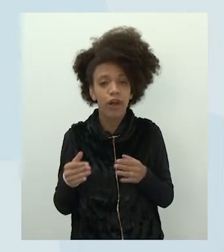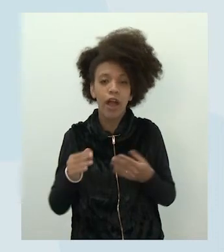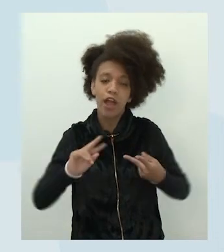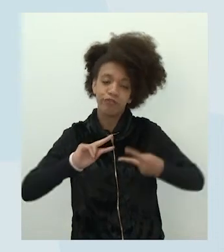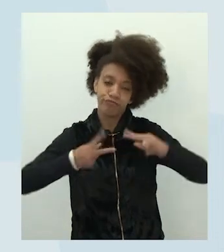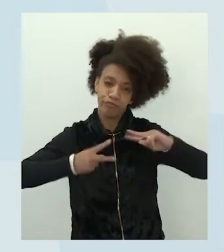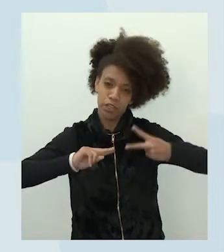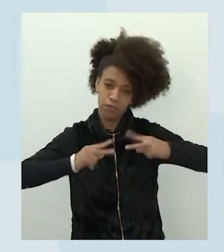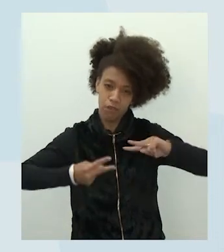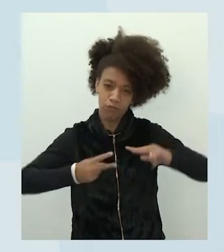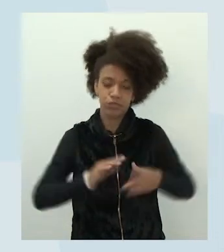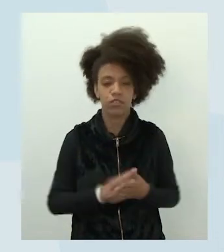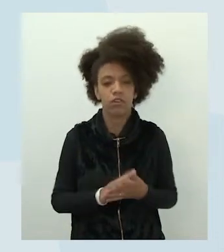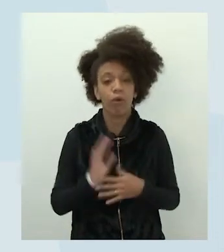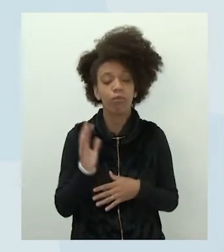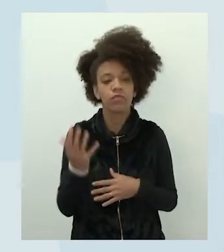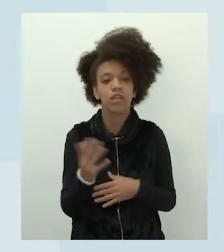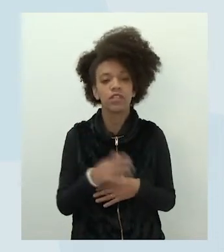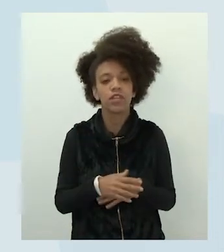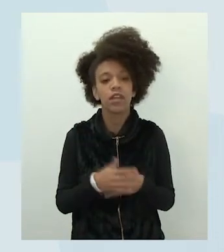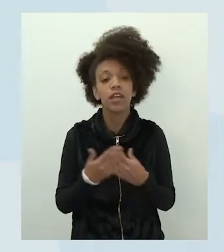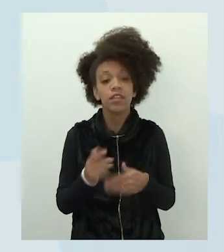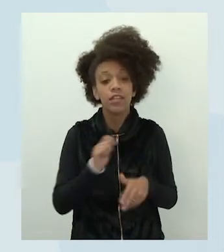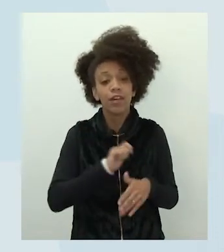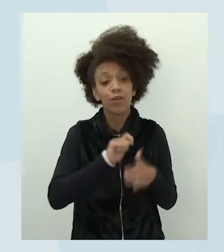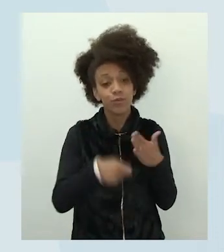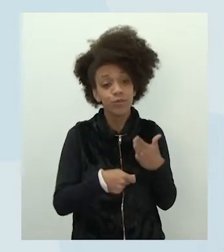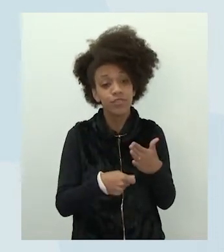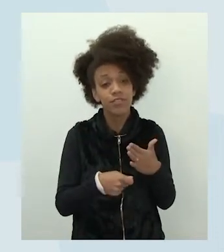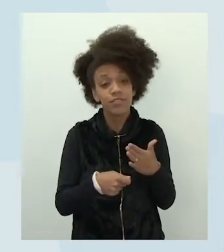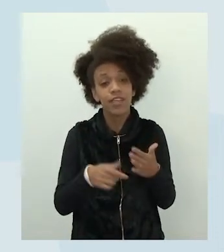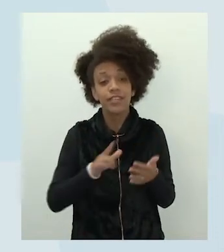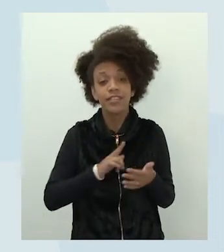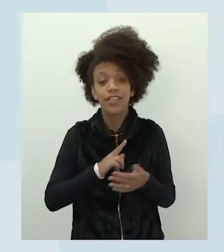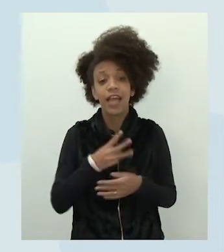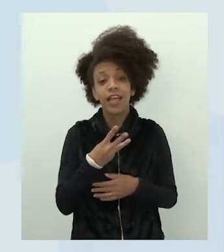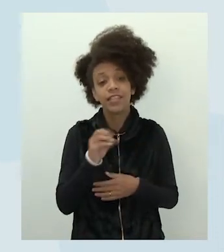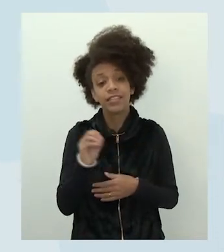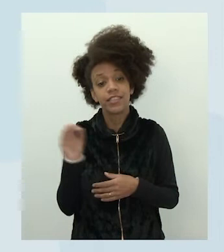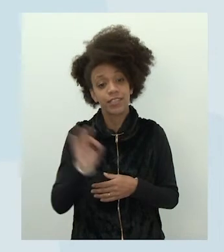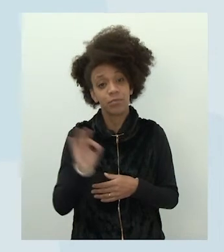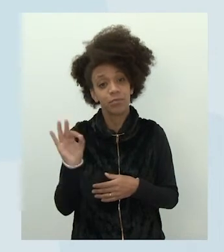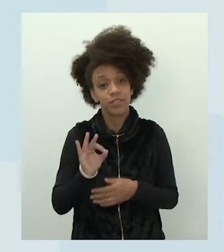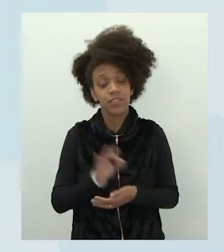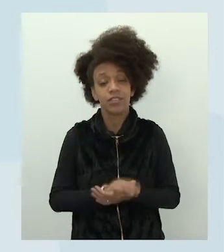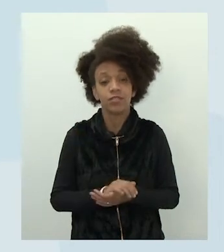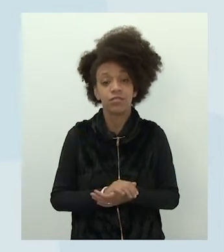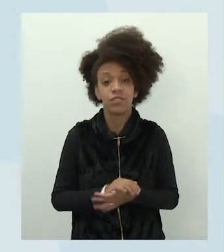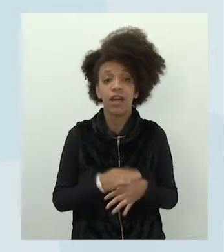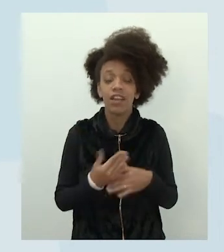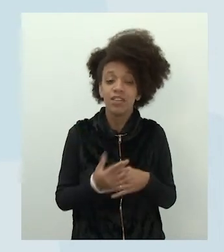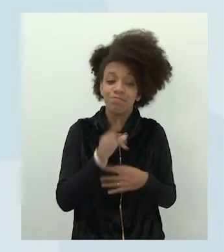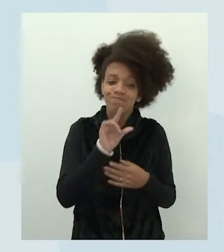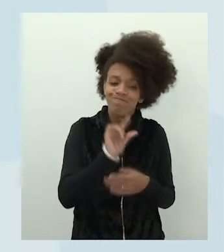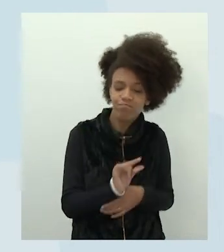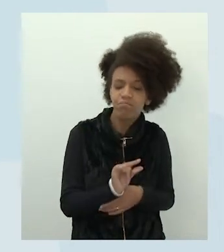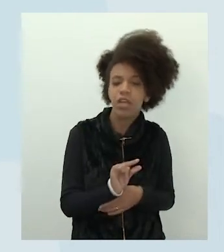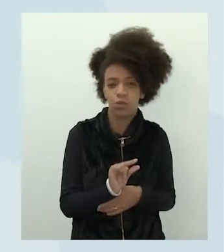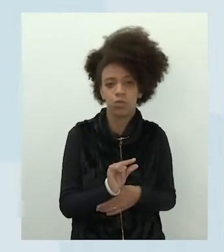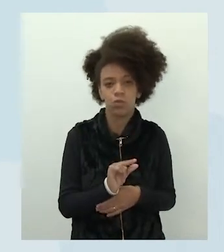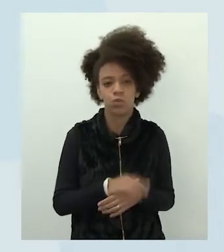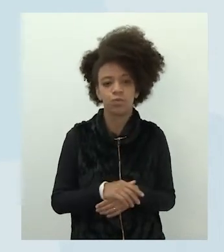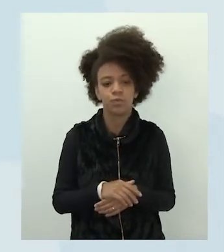genética. Há autores que dizem 30%, há autores que dizem ainda menos do que esse